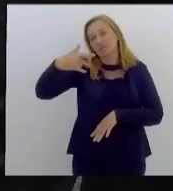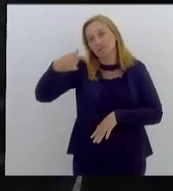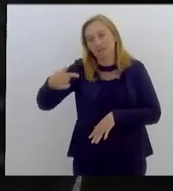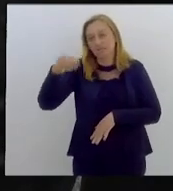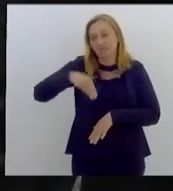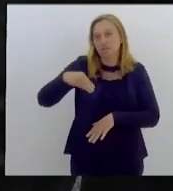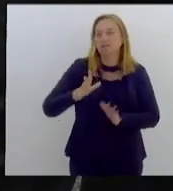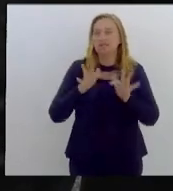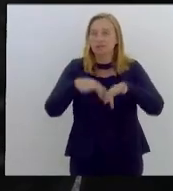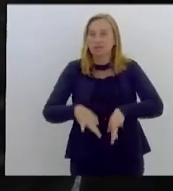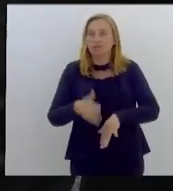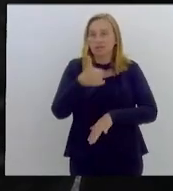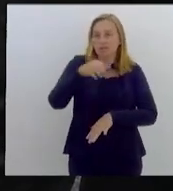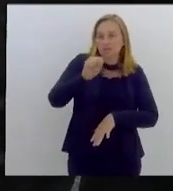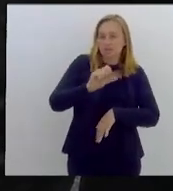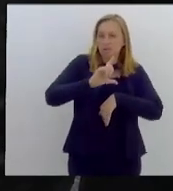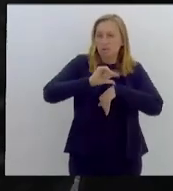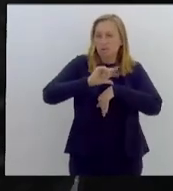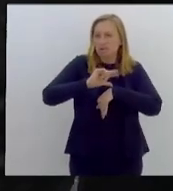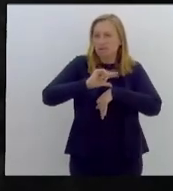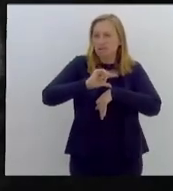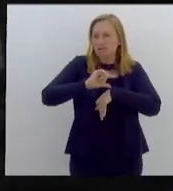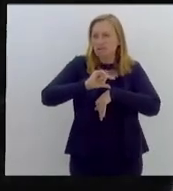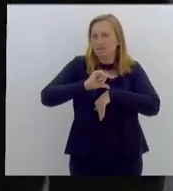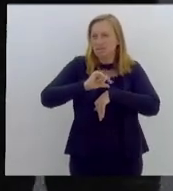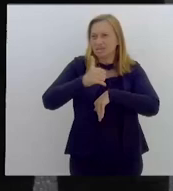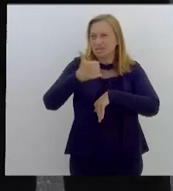18h47, encerrou-se às